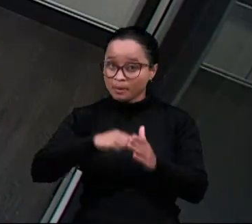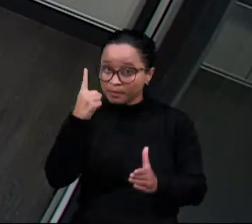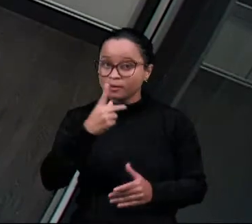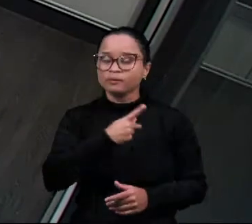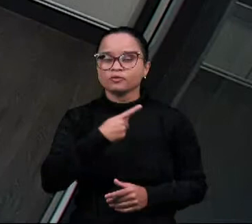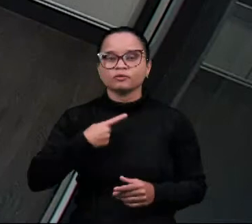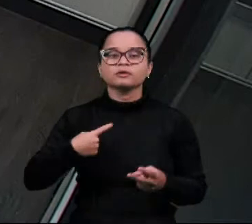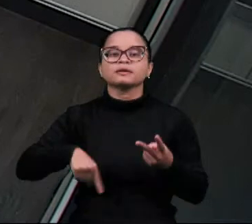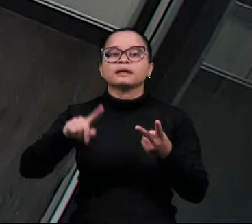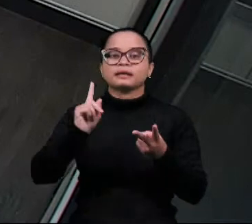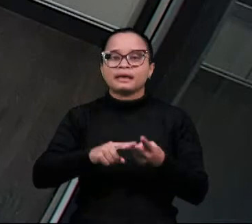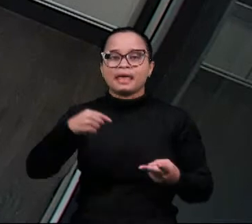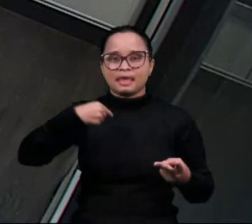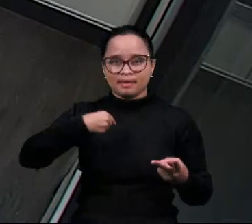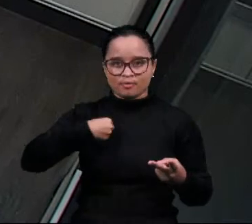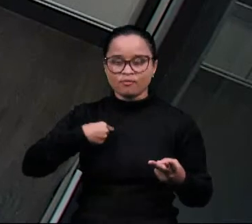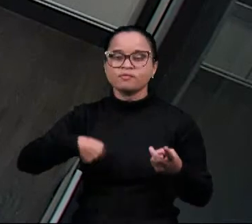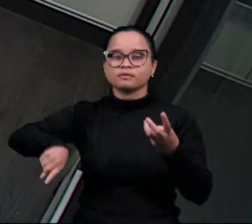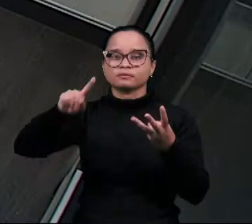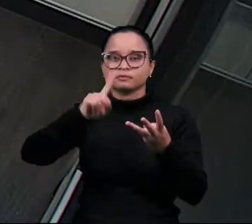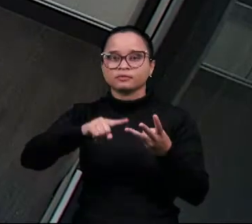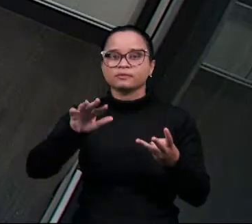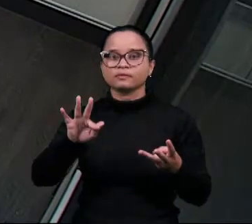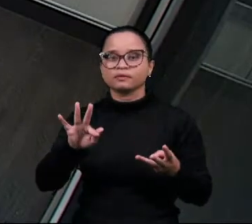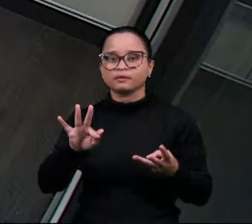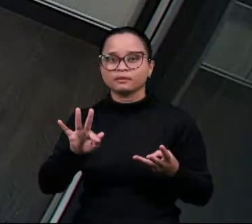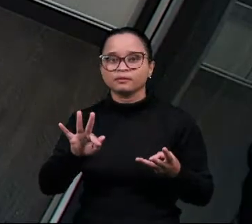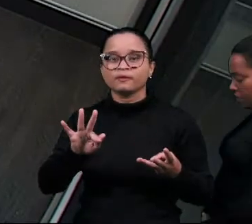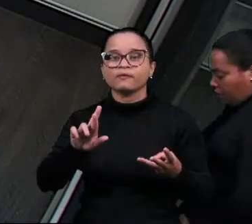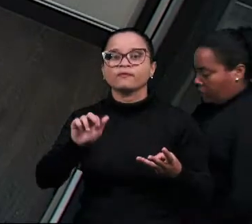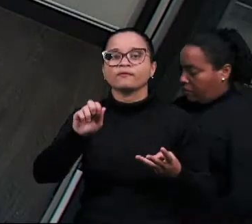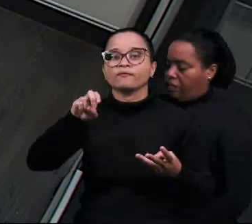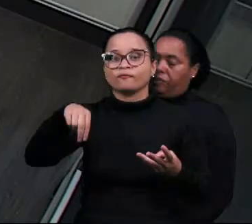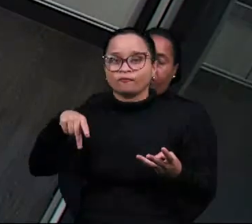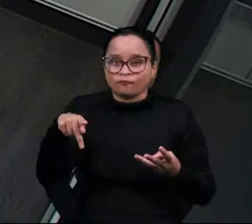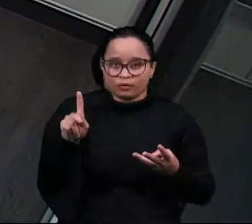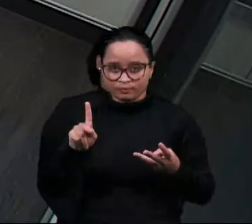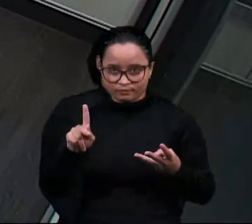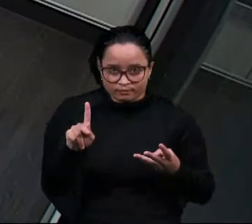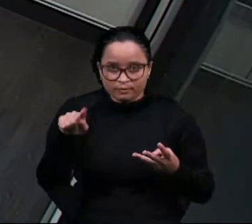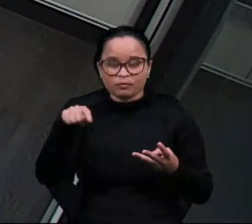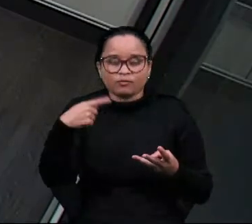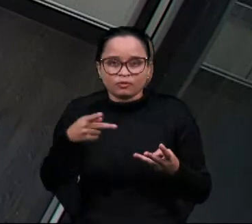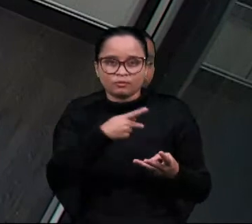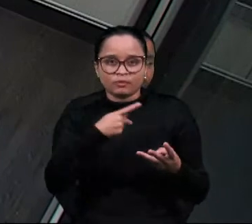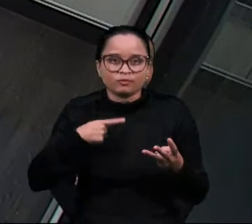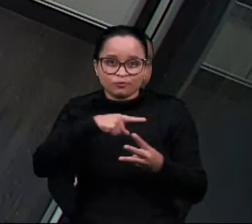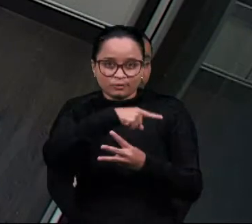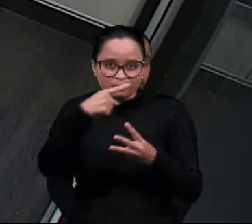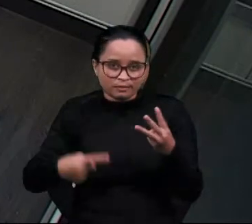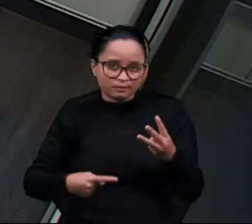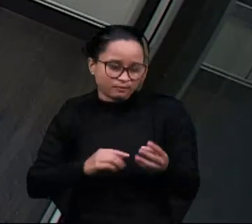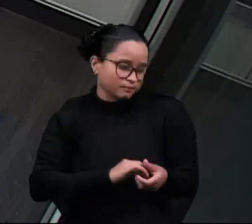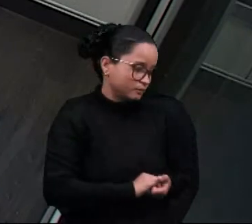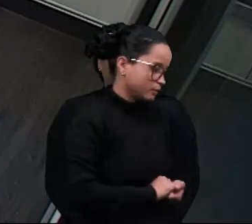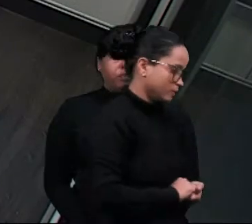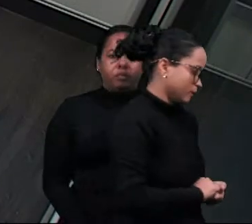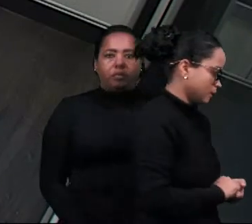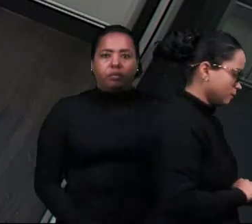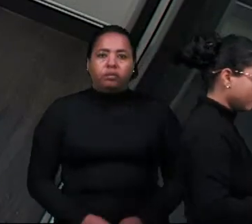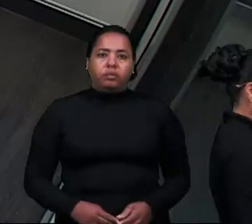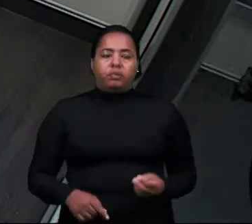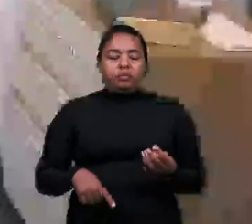fui eu, e depois o Frank, o pastor Frank. Ou seja, os três, né? O pastor Frank,